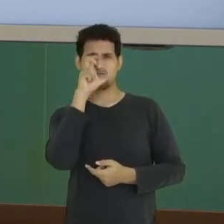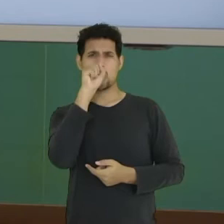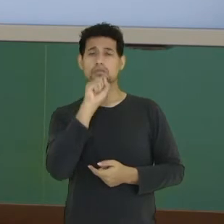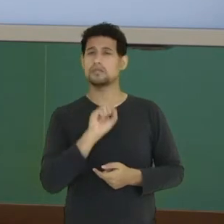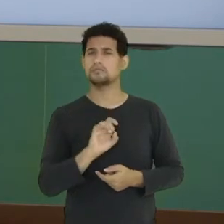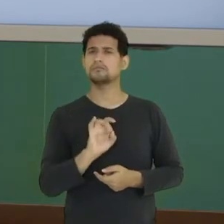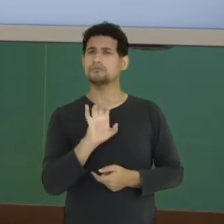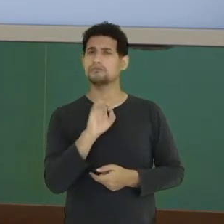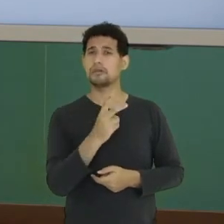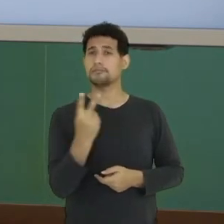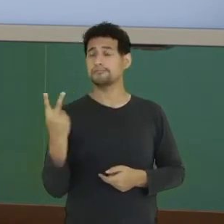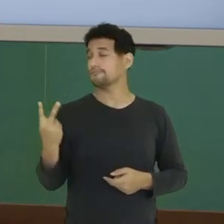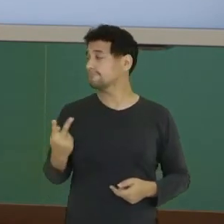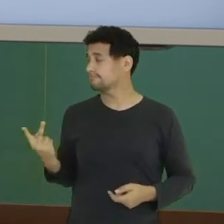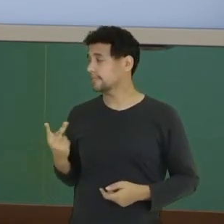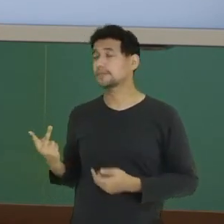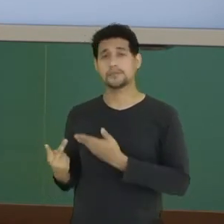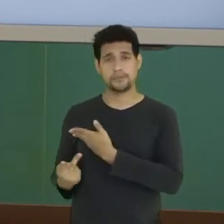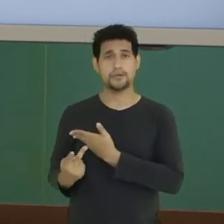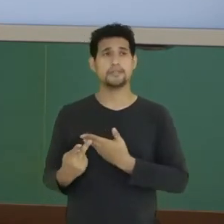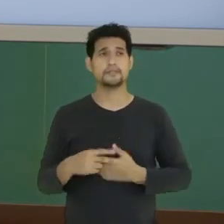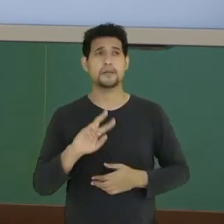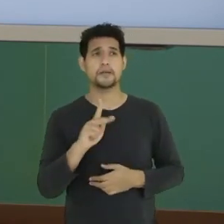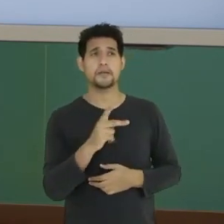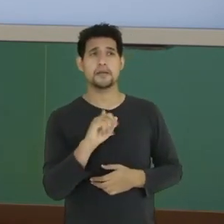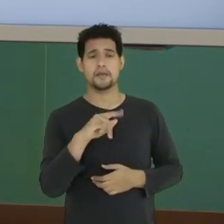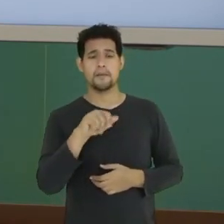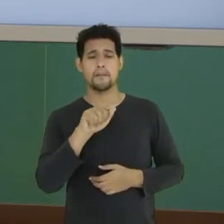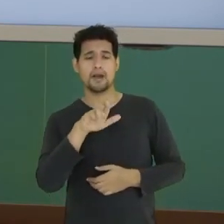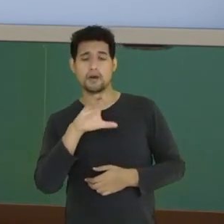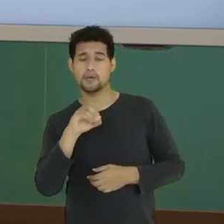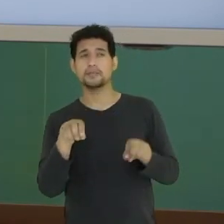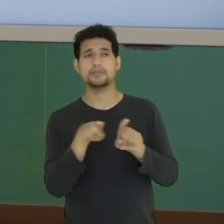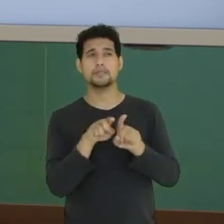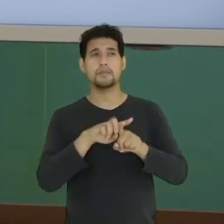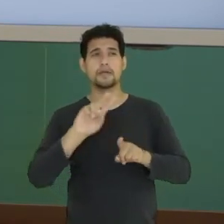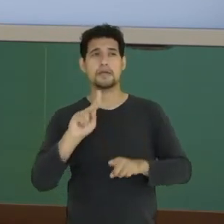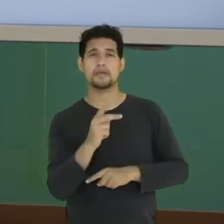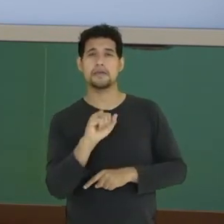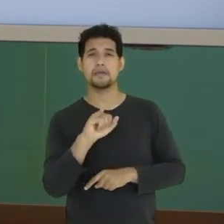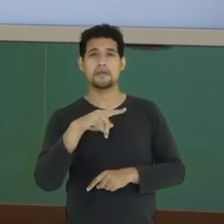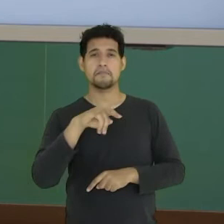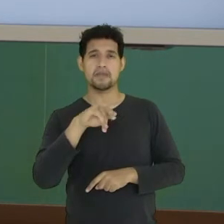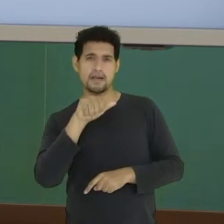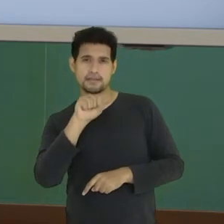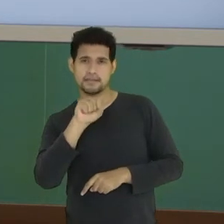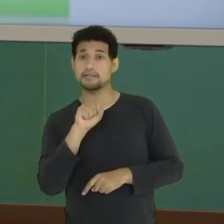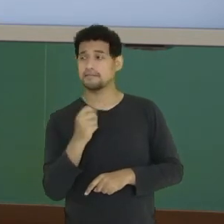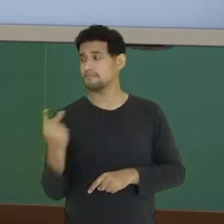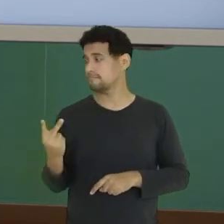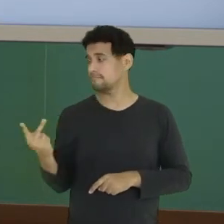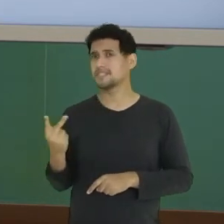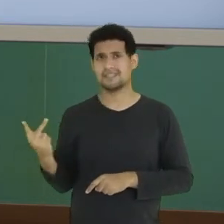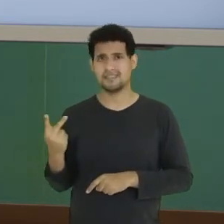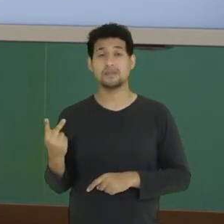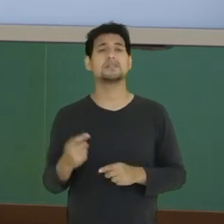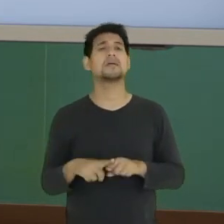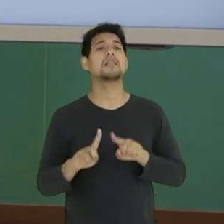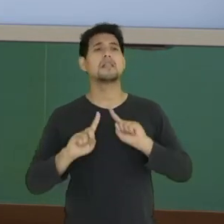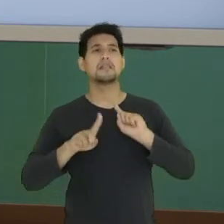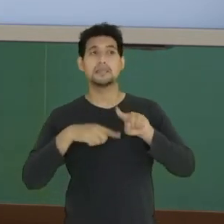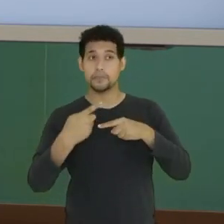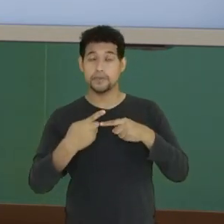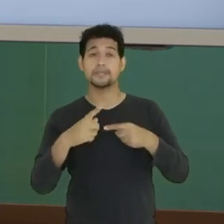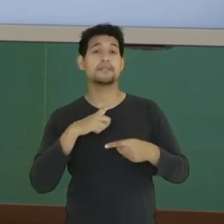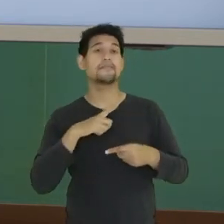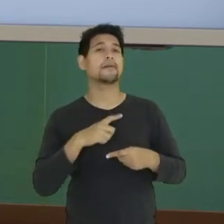apenas desses dois representantes, né? Hiparco e Hípias, esses dois tiranos. Após a tirania, nós temos então a